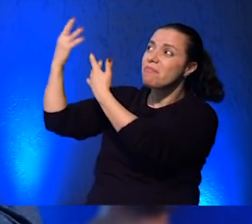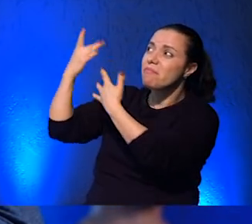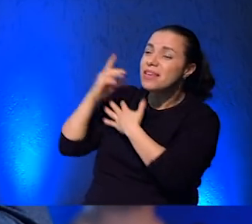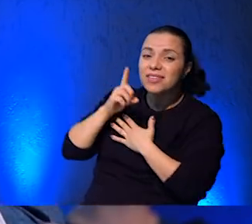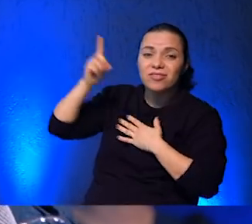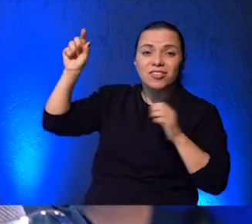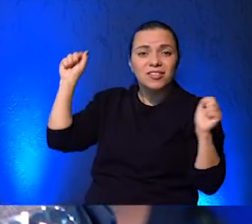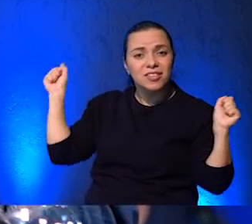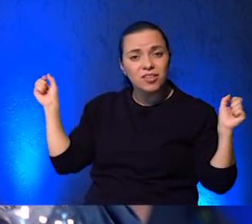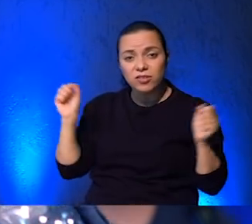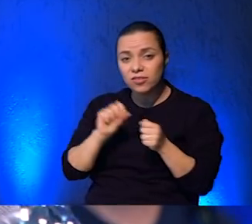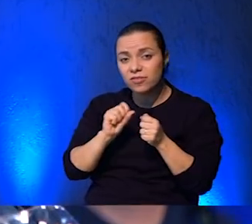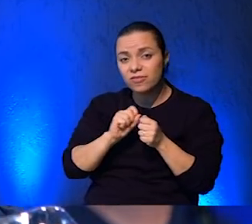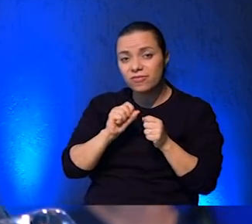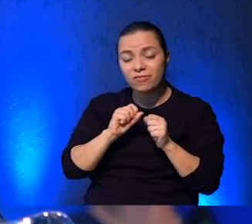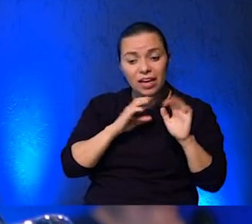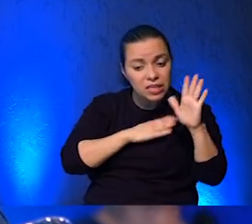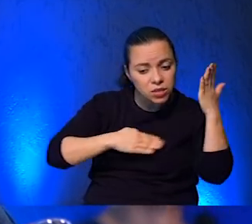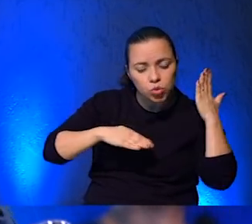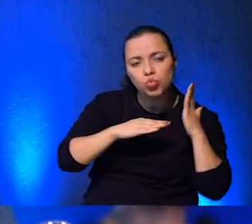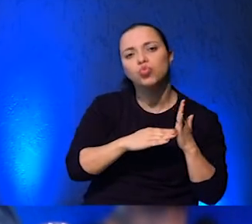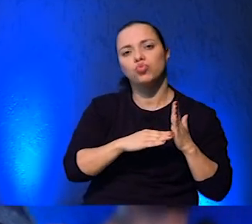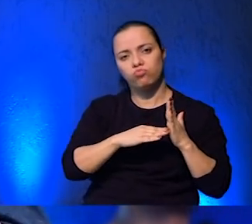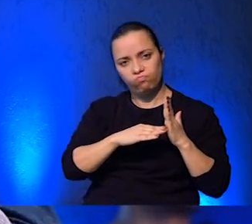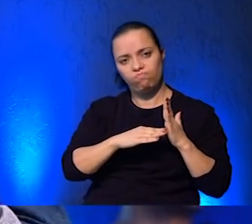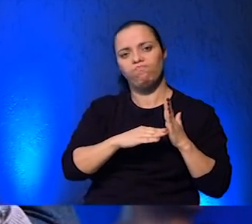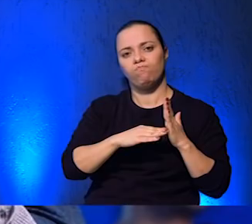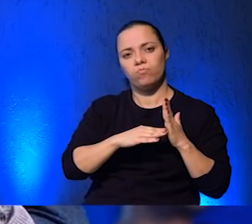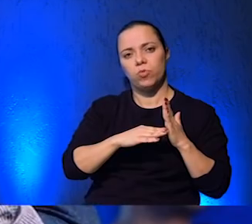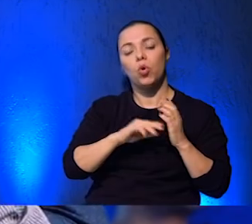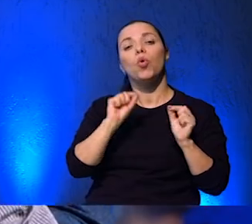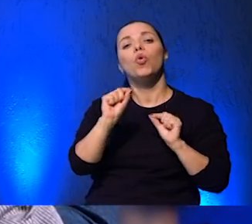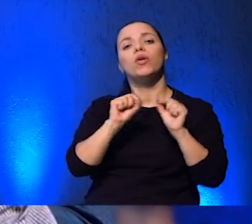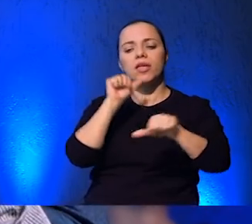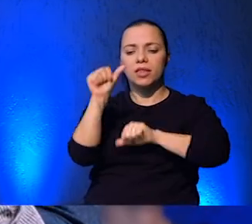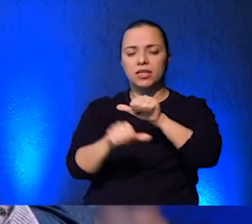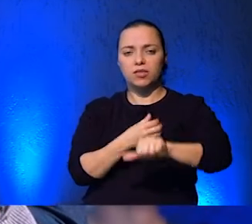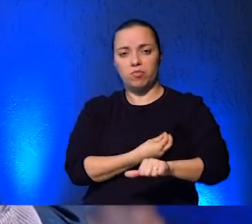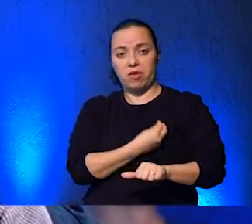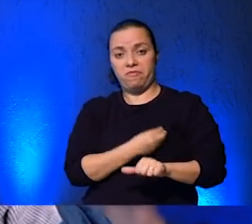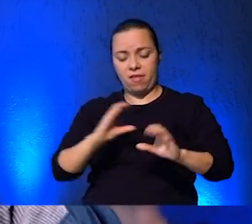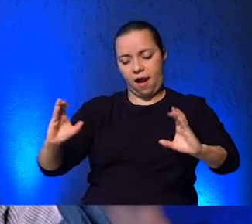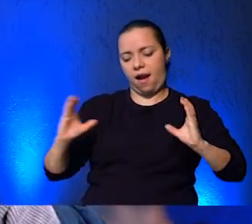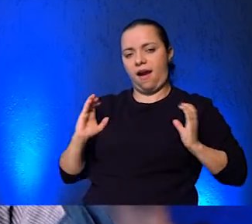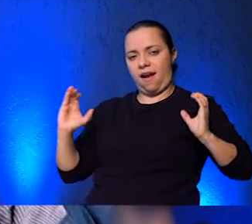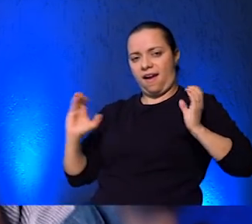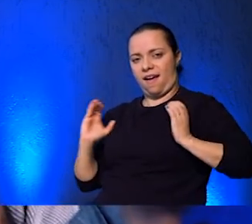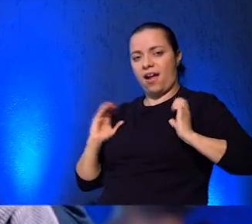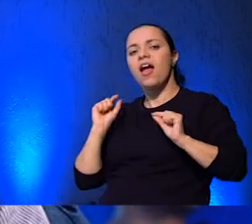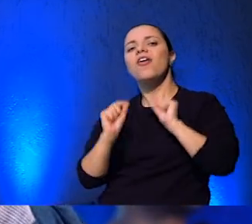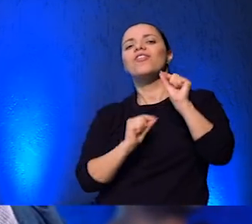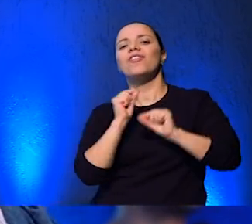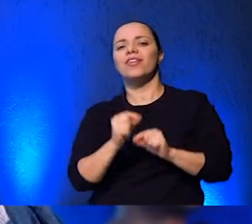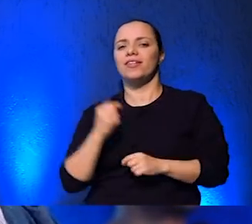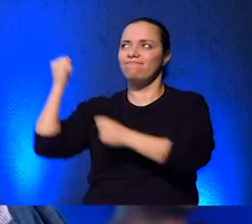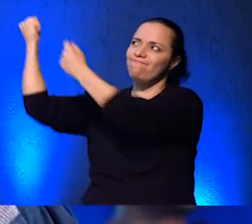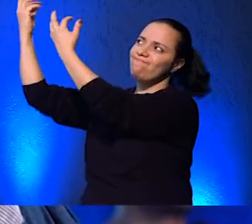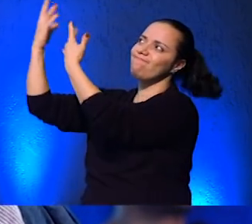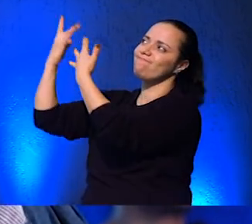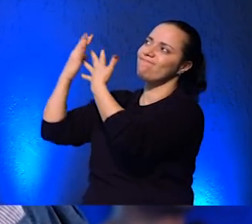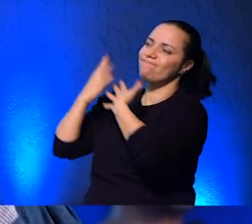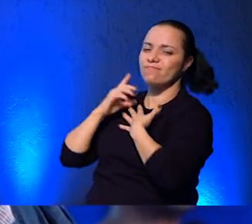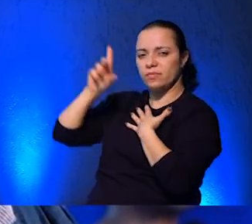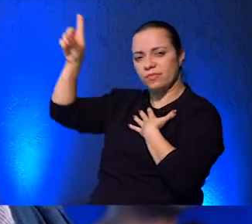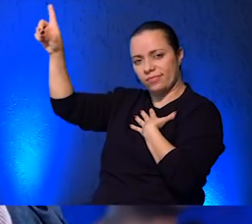enriquece o que enriquece uma pessoa é a benção você pode ter uma pensar assim não que enriquece uma